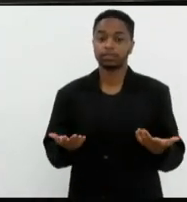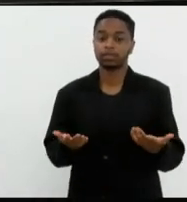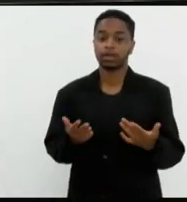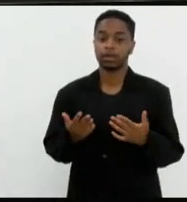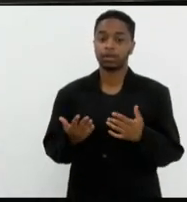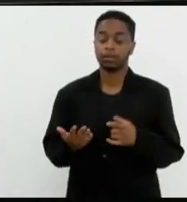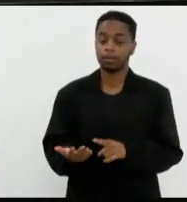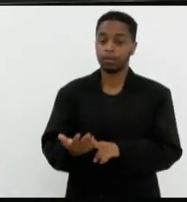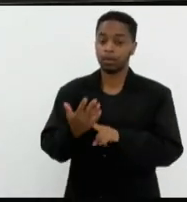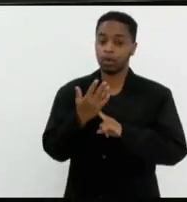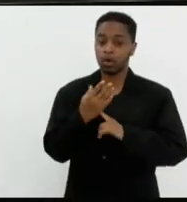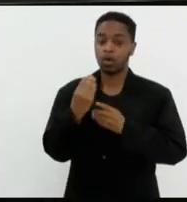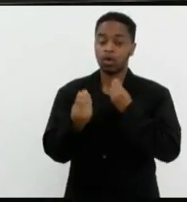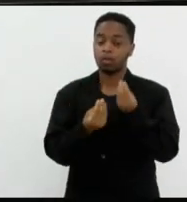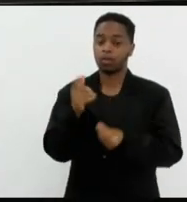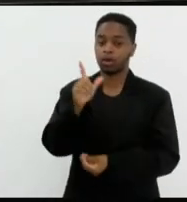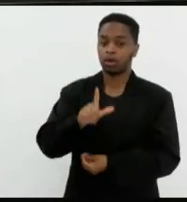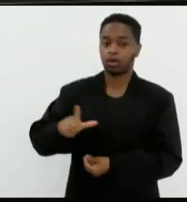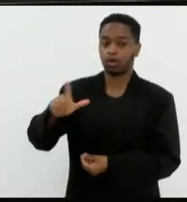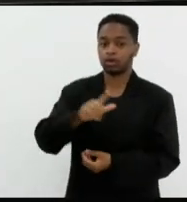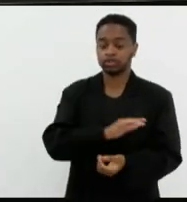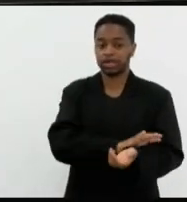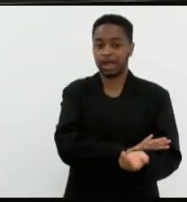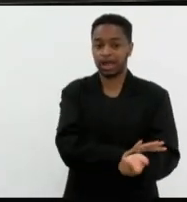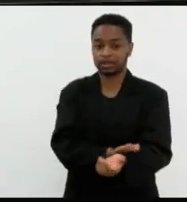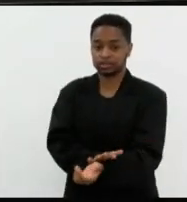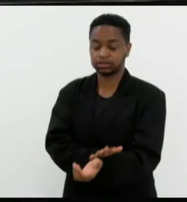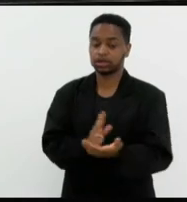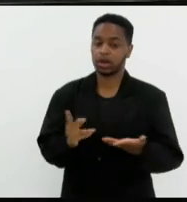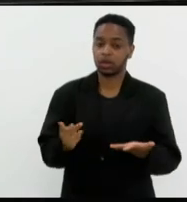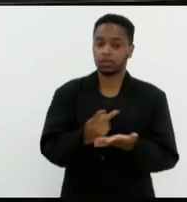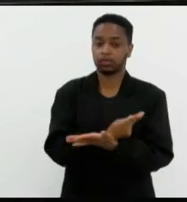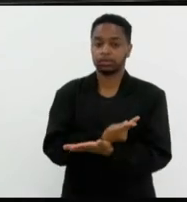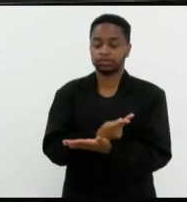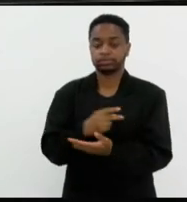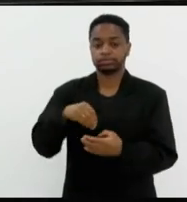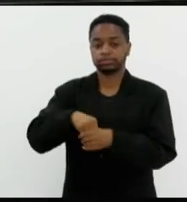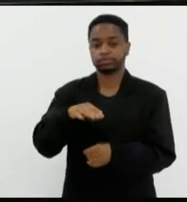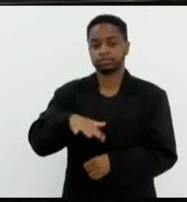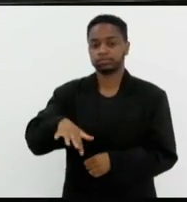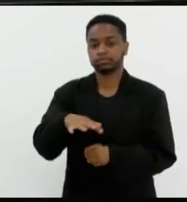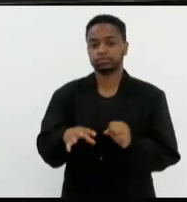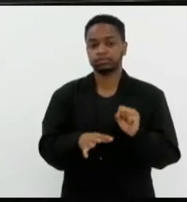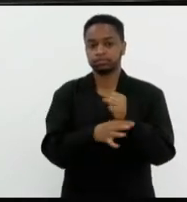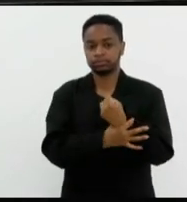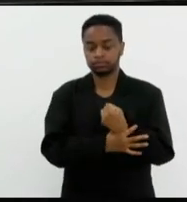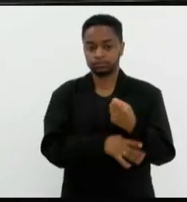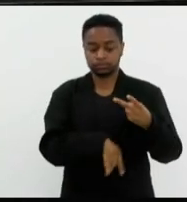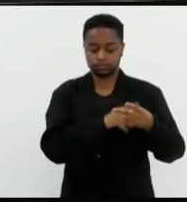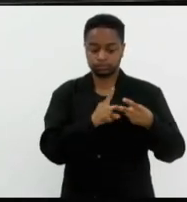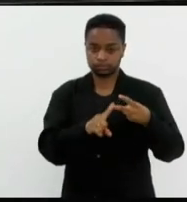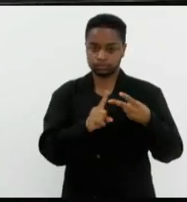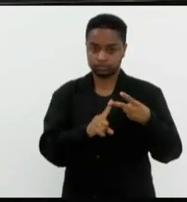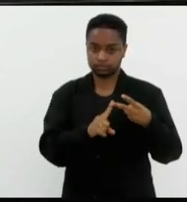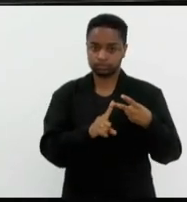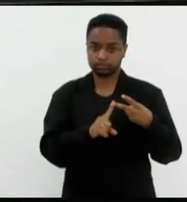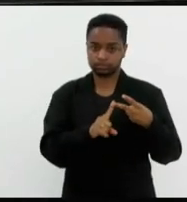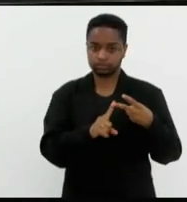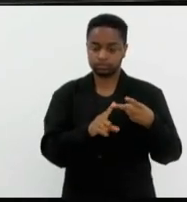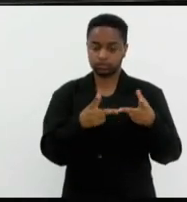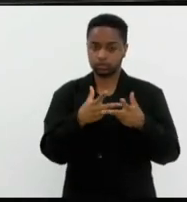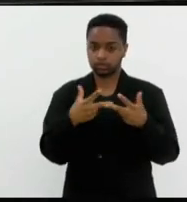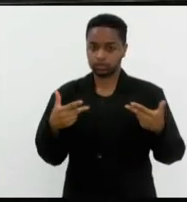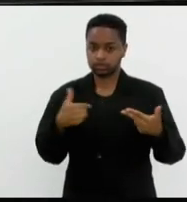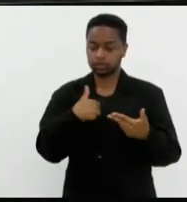a lógica racista que impera sobre as forças de segurança. Segundo elemento que eu quero